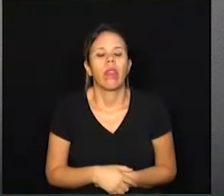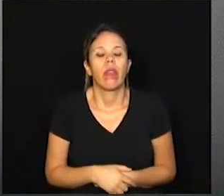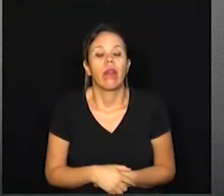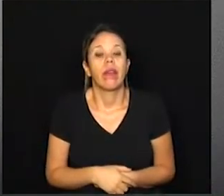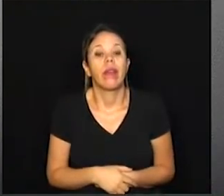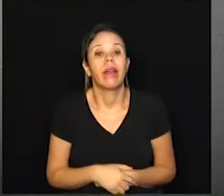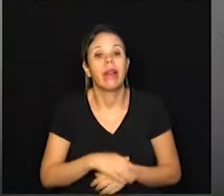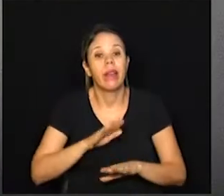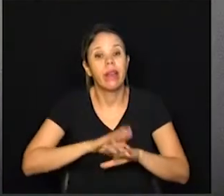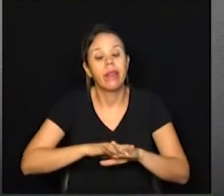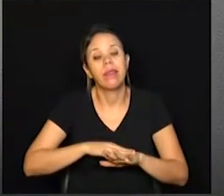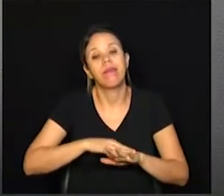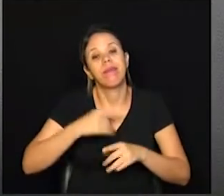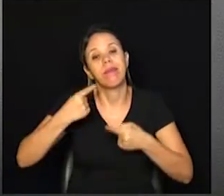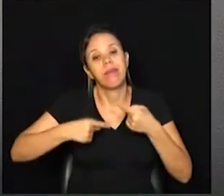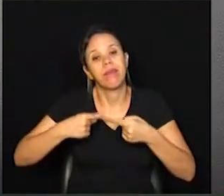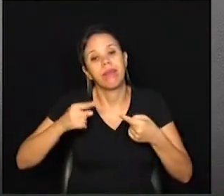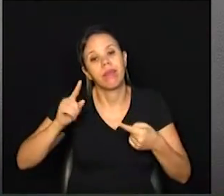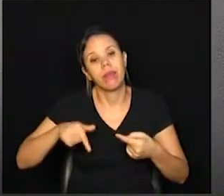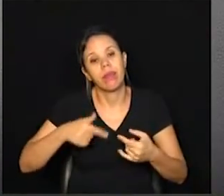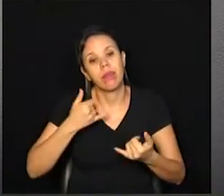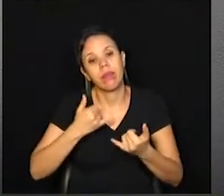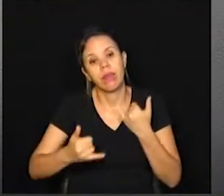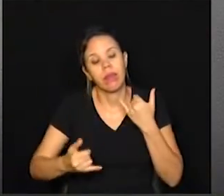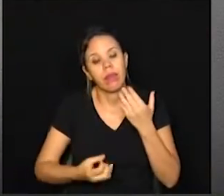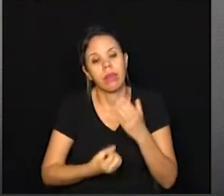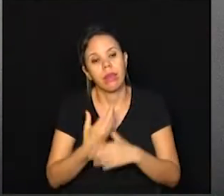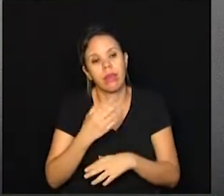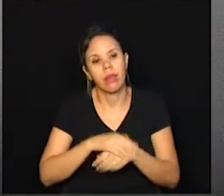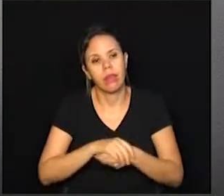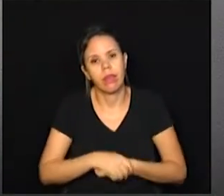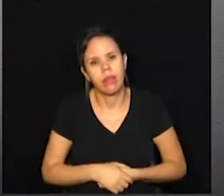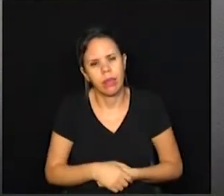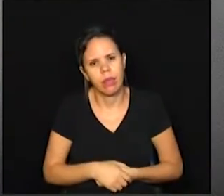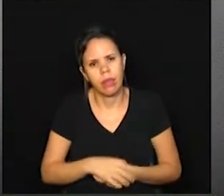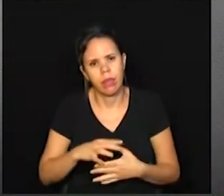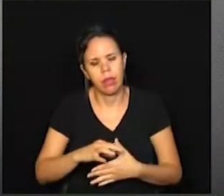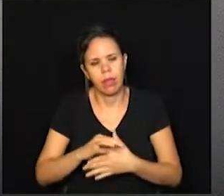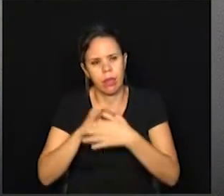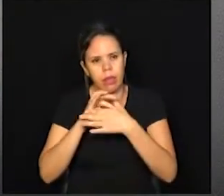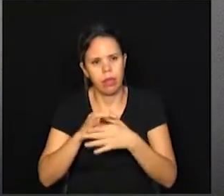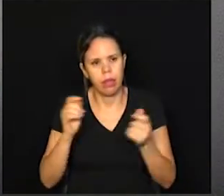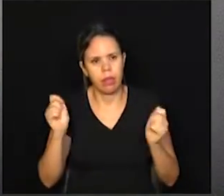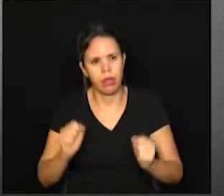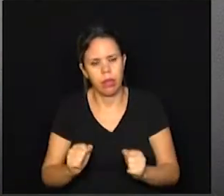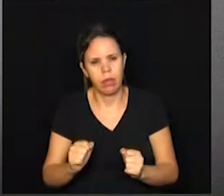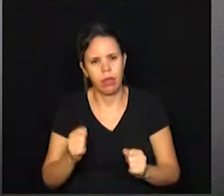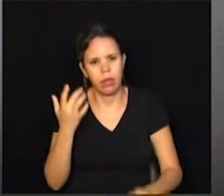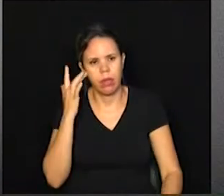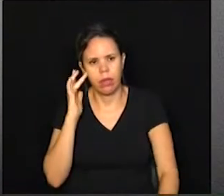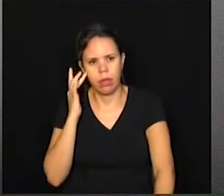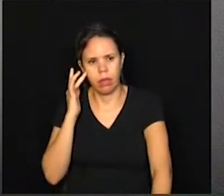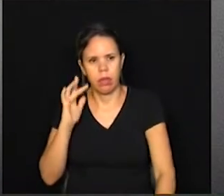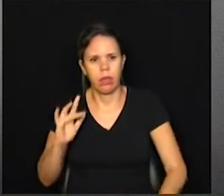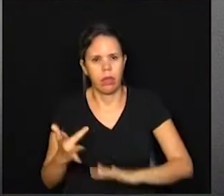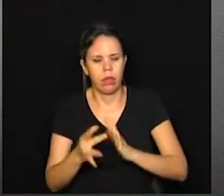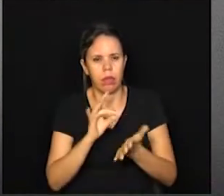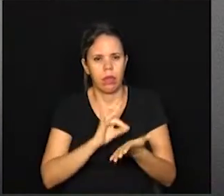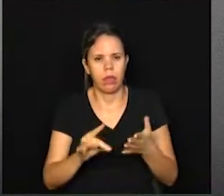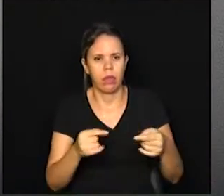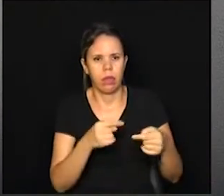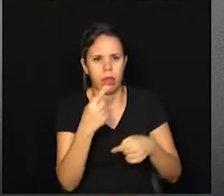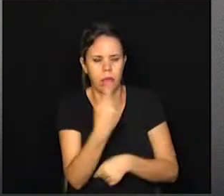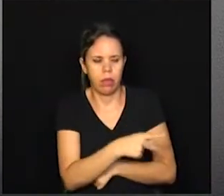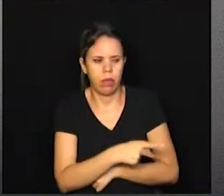da ideologia política, parece que é já recorrente o líder que está no poder achar que a imprensa é inimiga dela, né? Parece